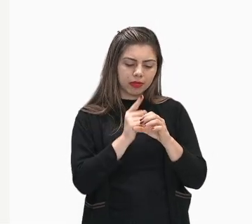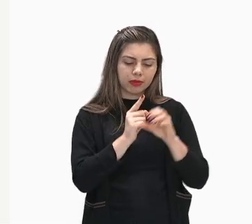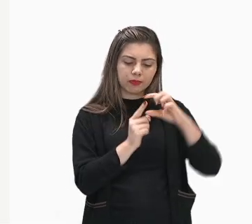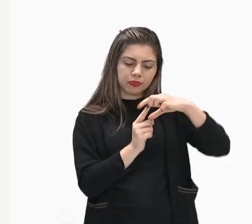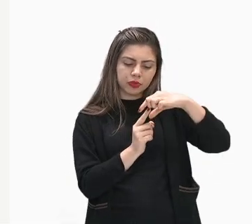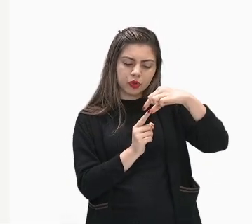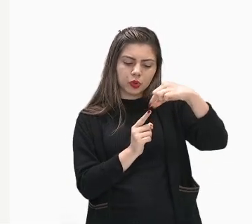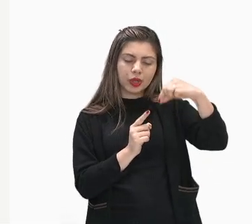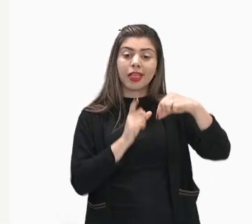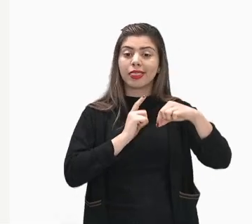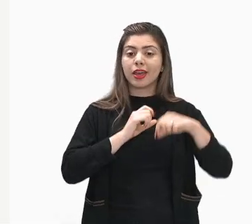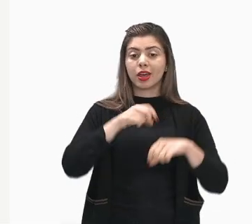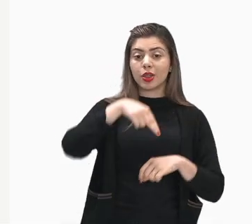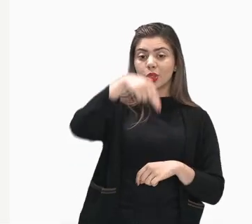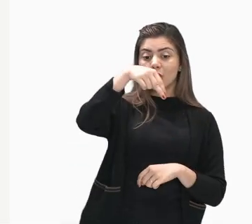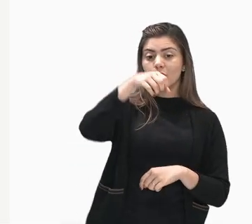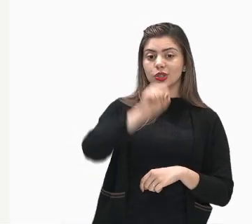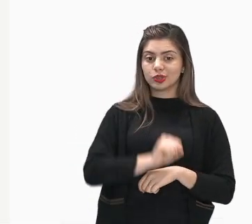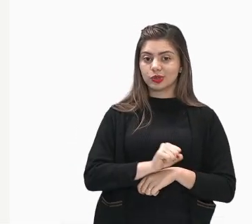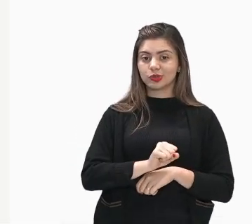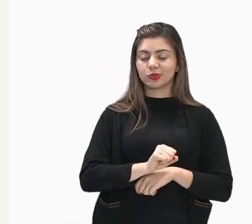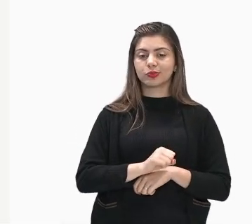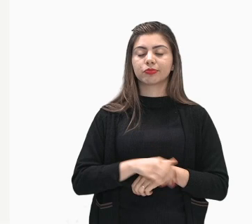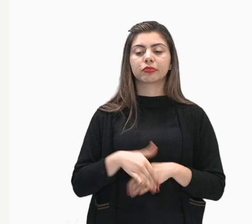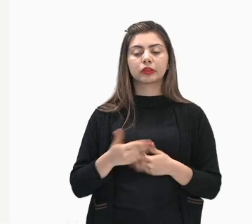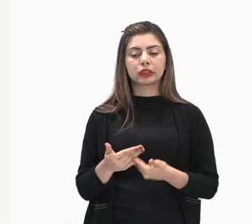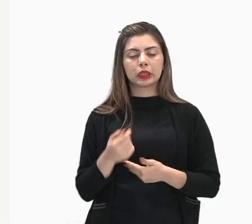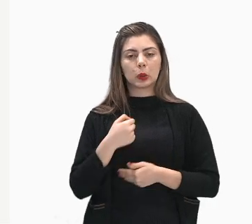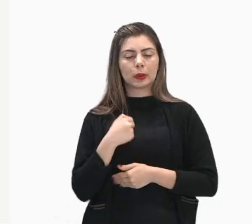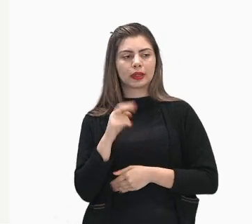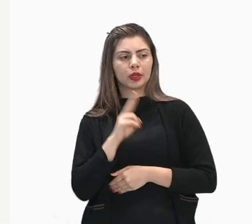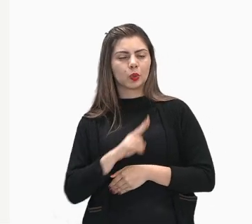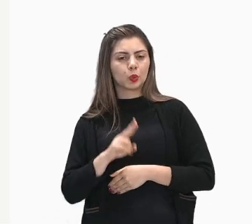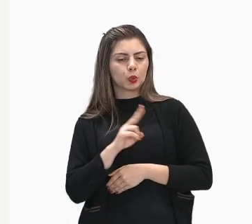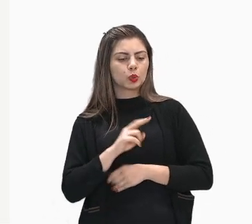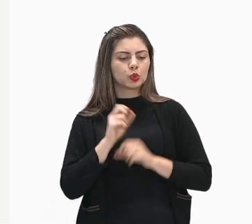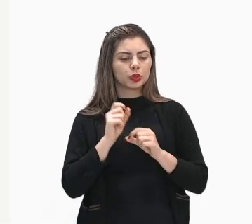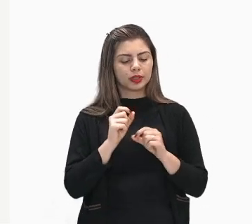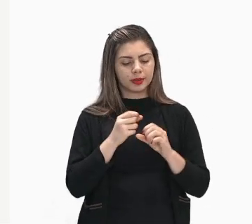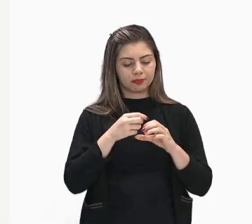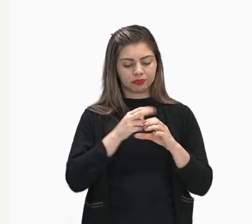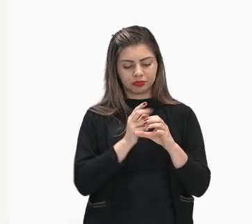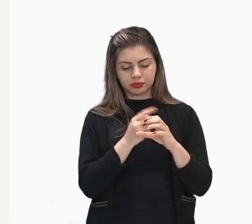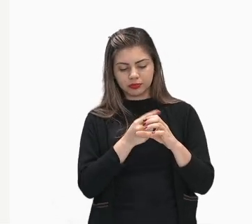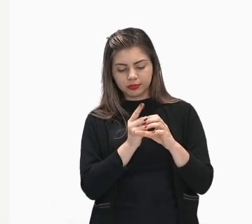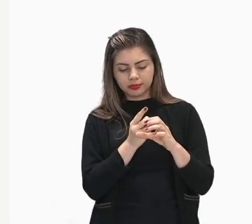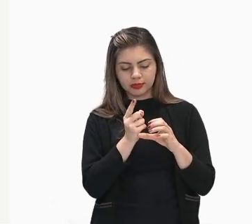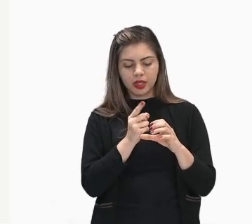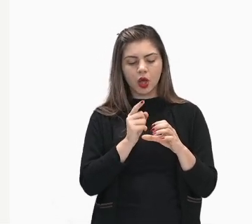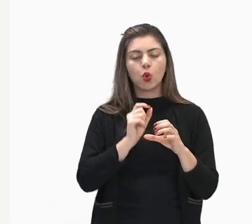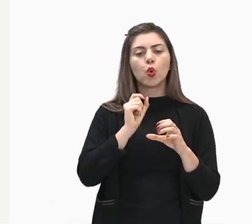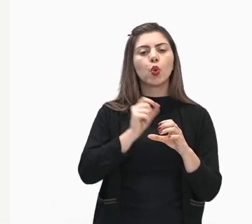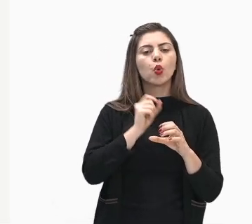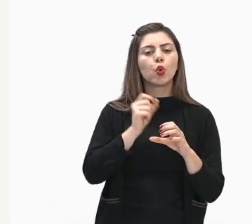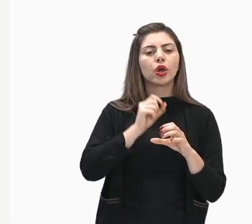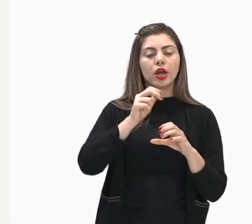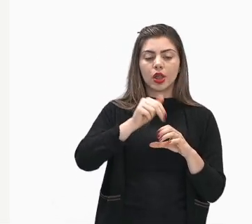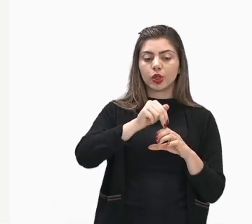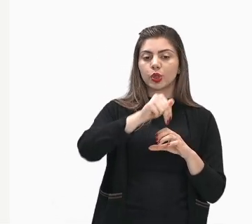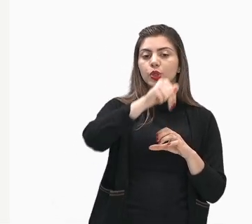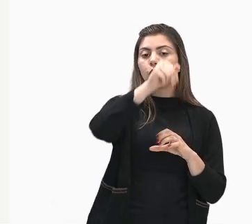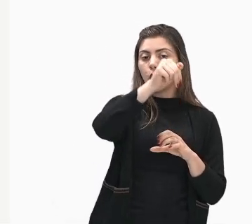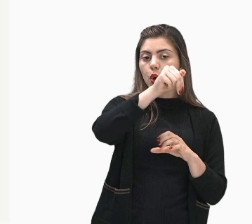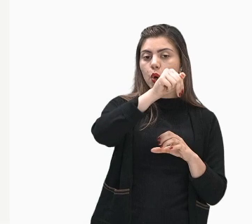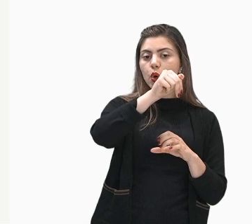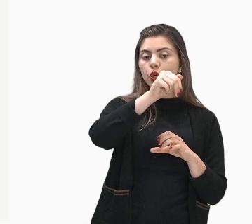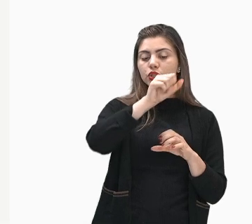ela tem polo norte e polo sul. E aí quando eu olho para a bússola, o polo norte da bússola vai apontar